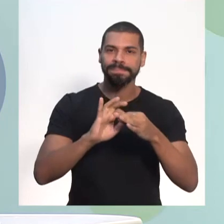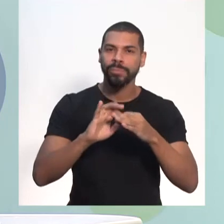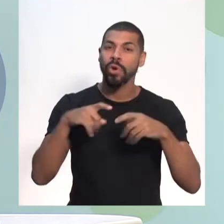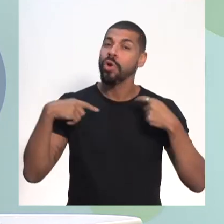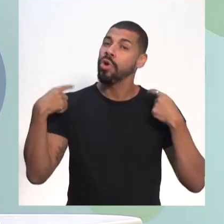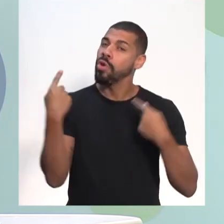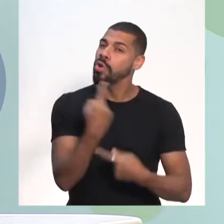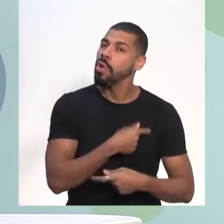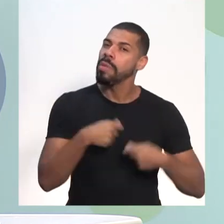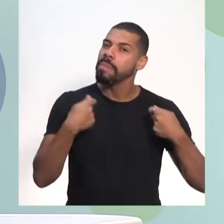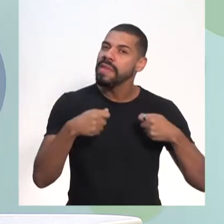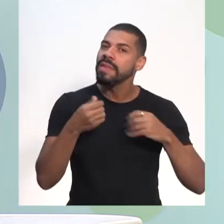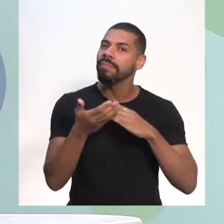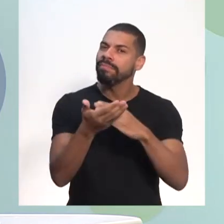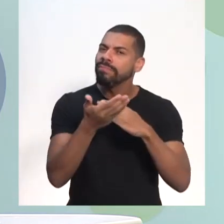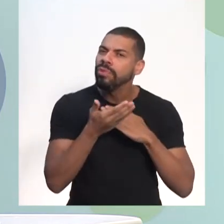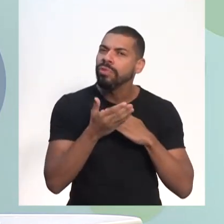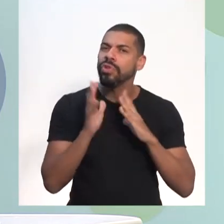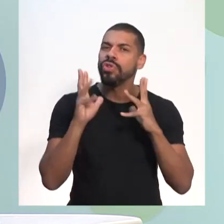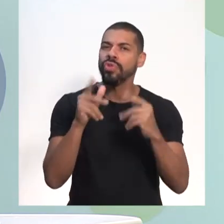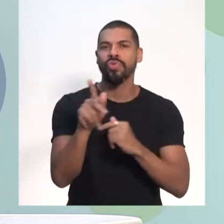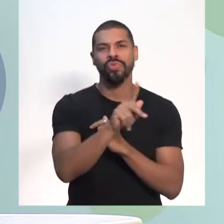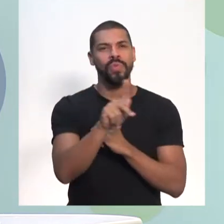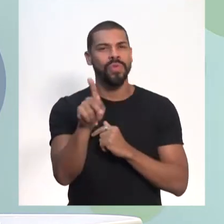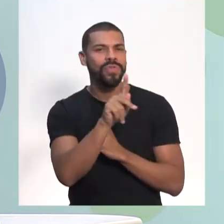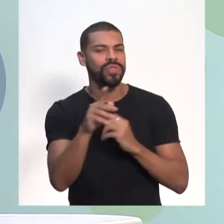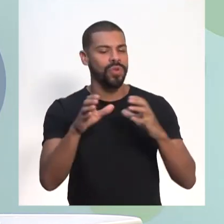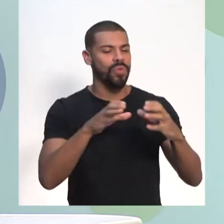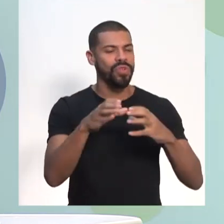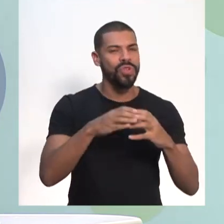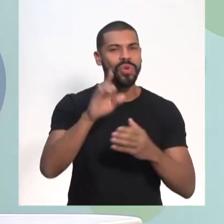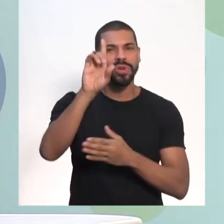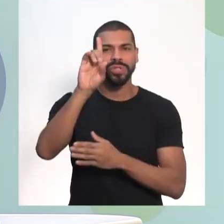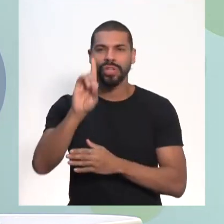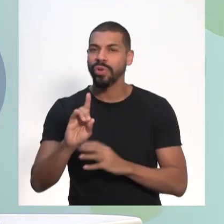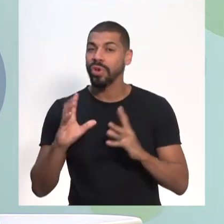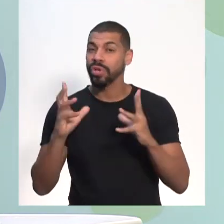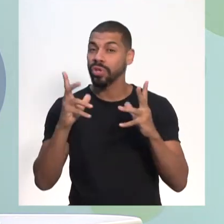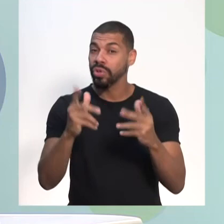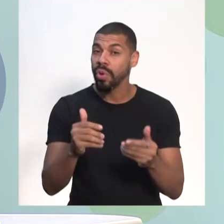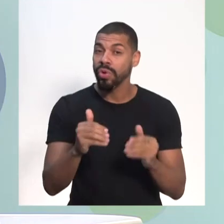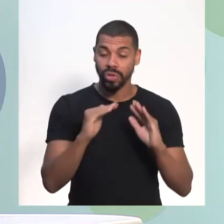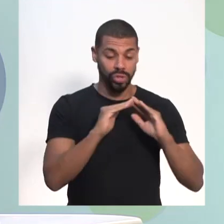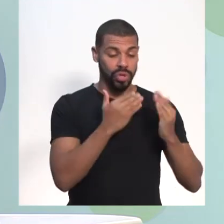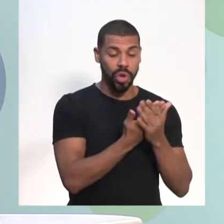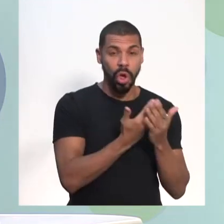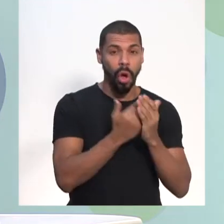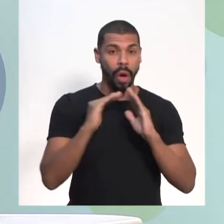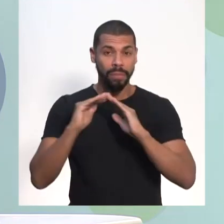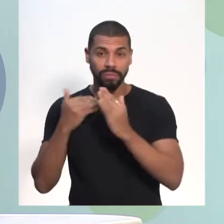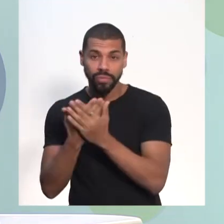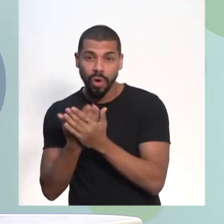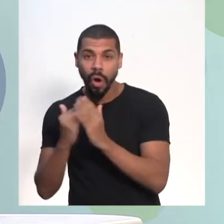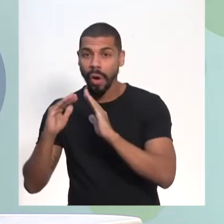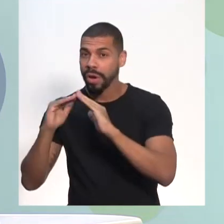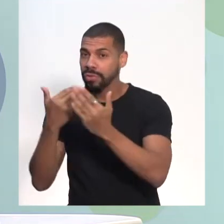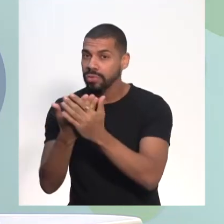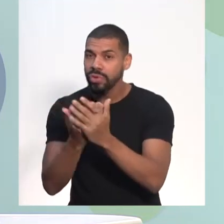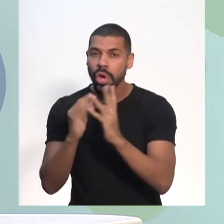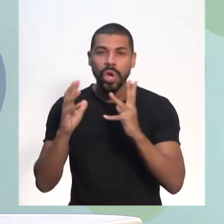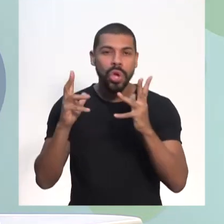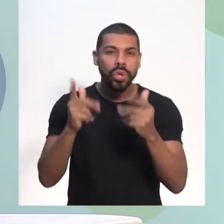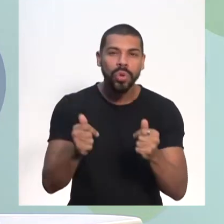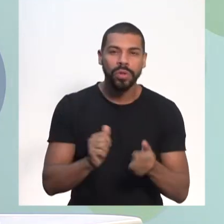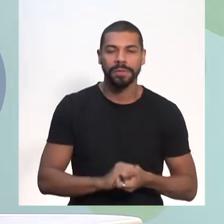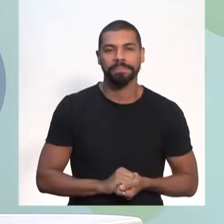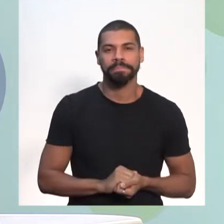precisamos muitos de vocês, todos os professores, gestores e servidores aí das escolas e das nossas diretorias e aqui do órgão